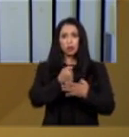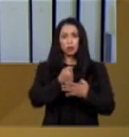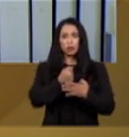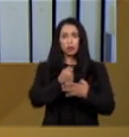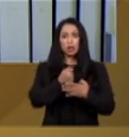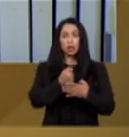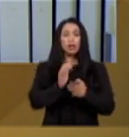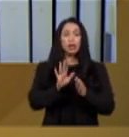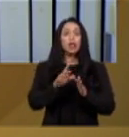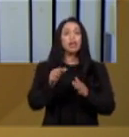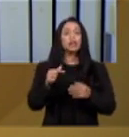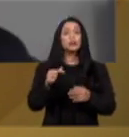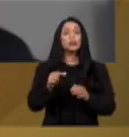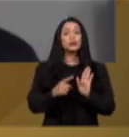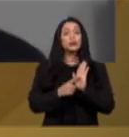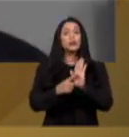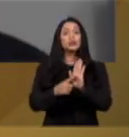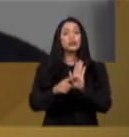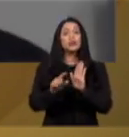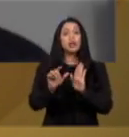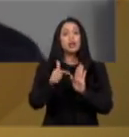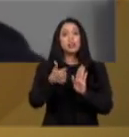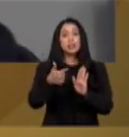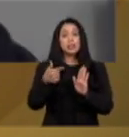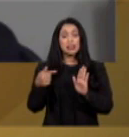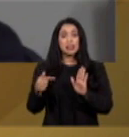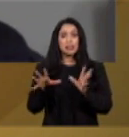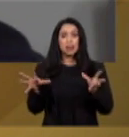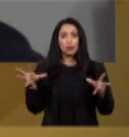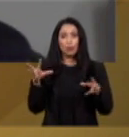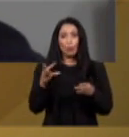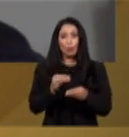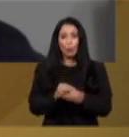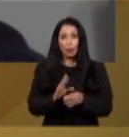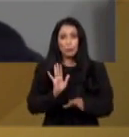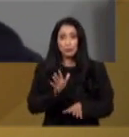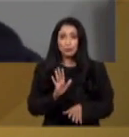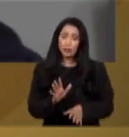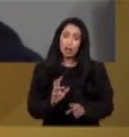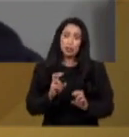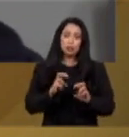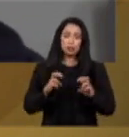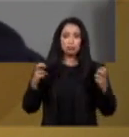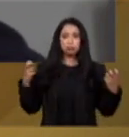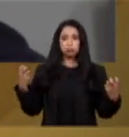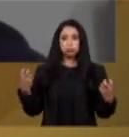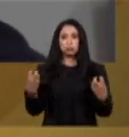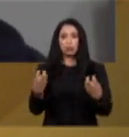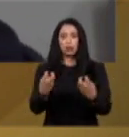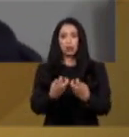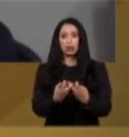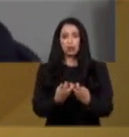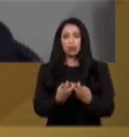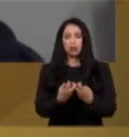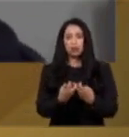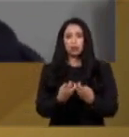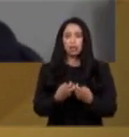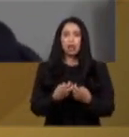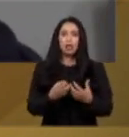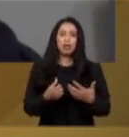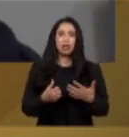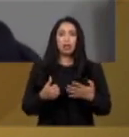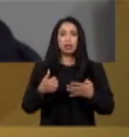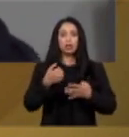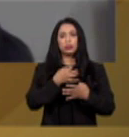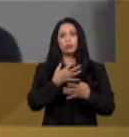enunciado 17 sintetiza, a menos que o colegiado queira modificar. É súmula vinculante